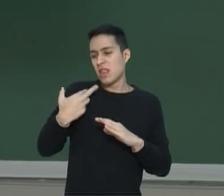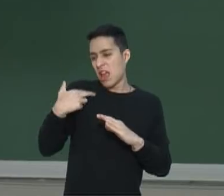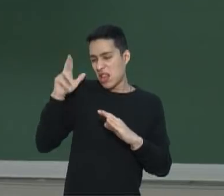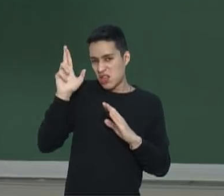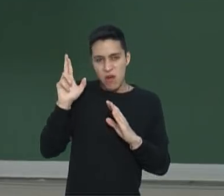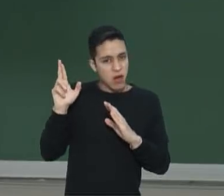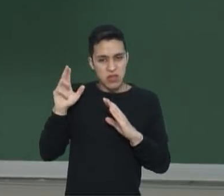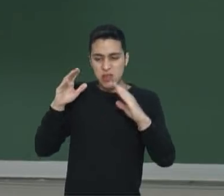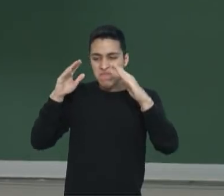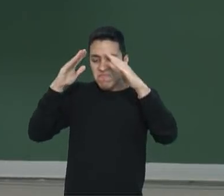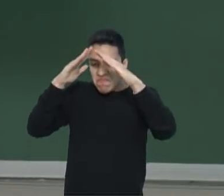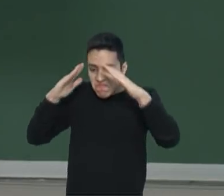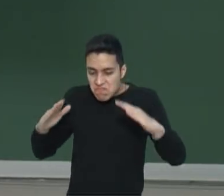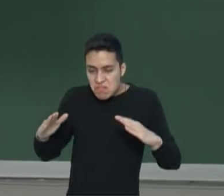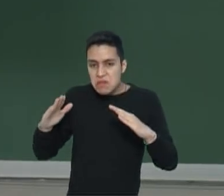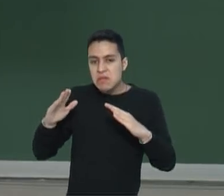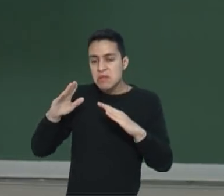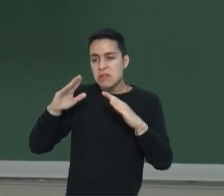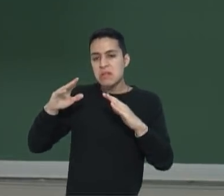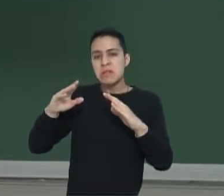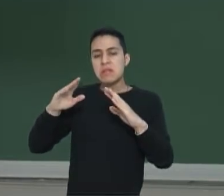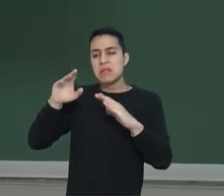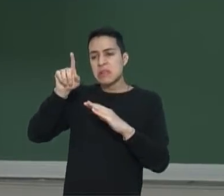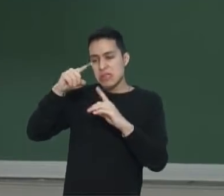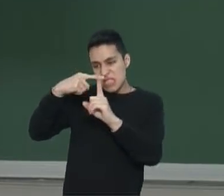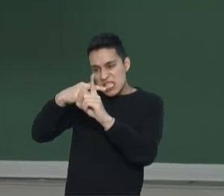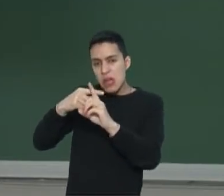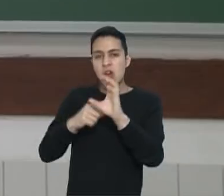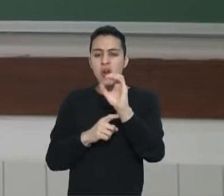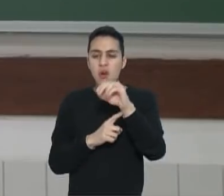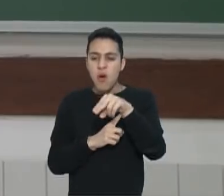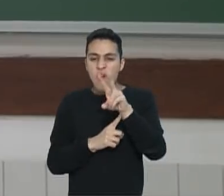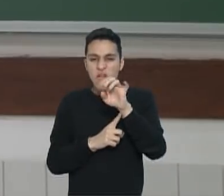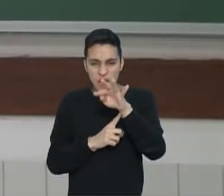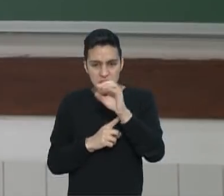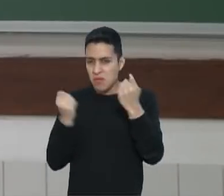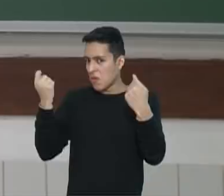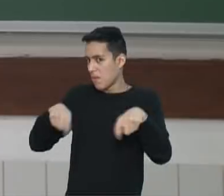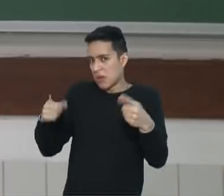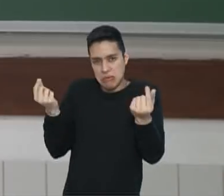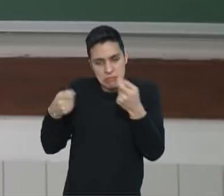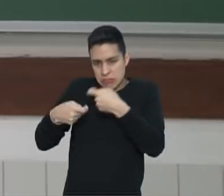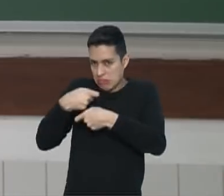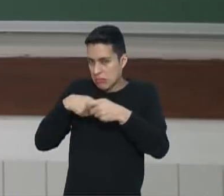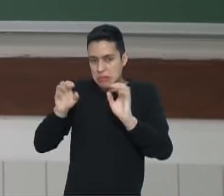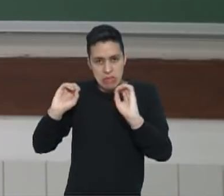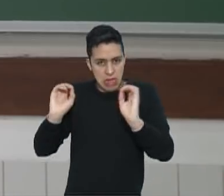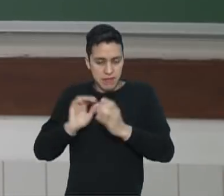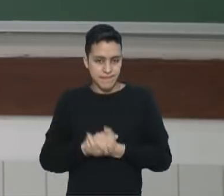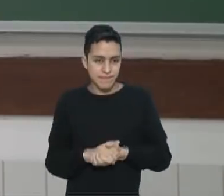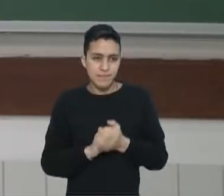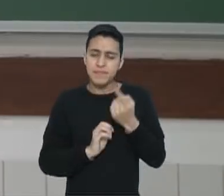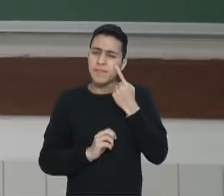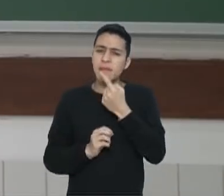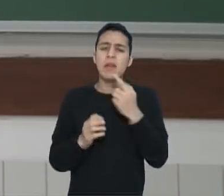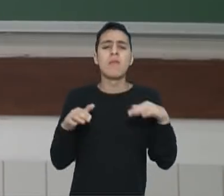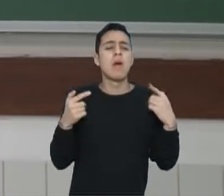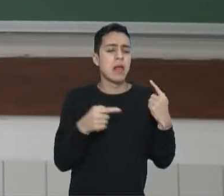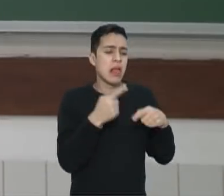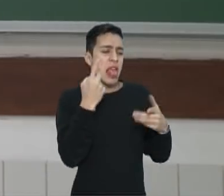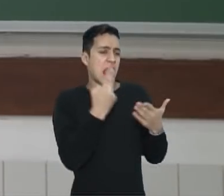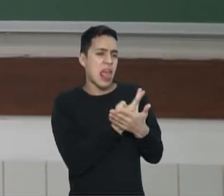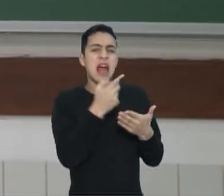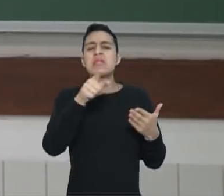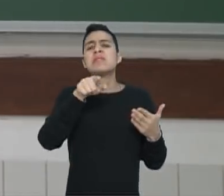de bens materiais. Tá? Atividade 4. Identifique a alternativa incorreta e justifique